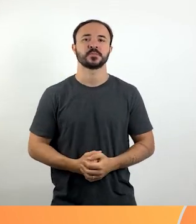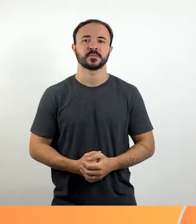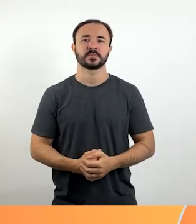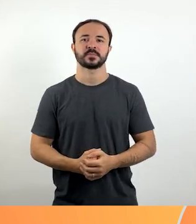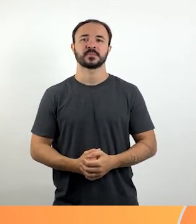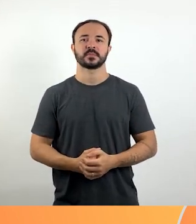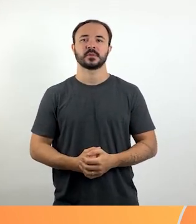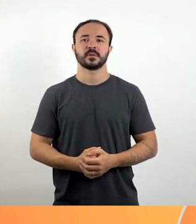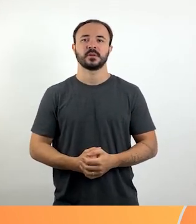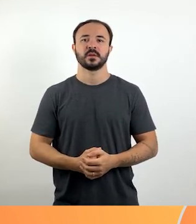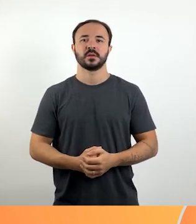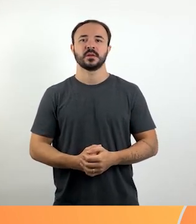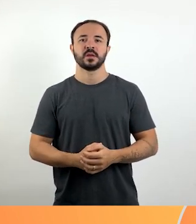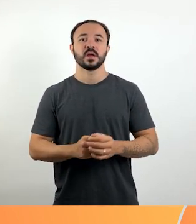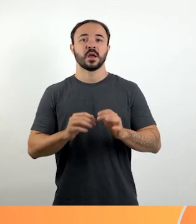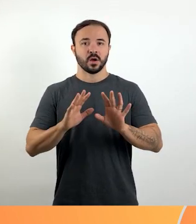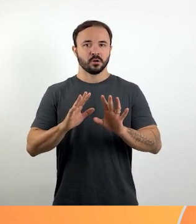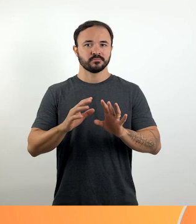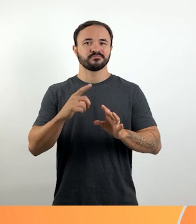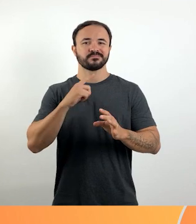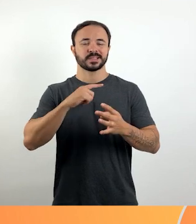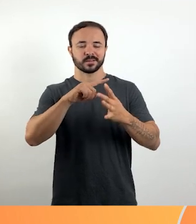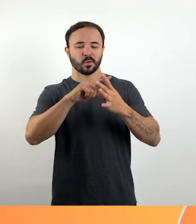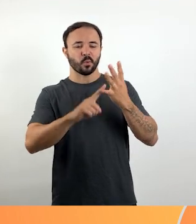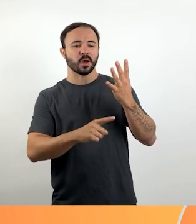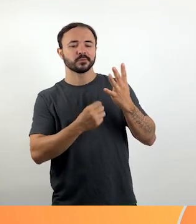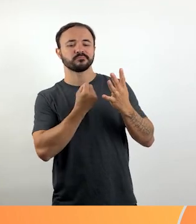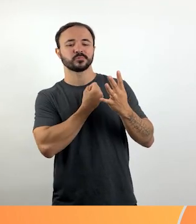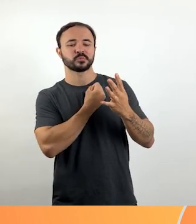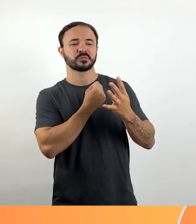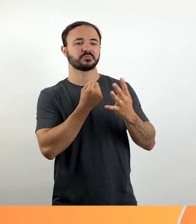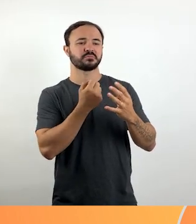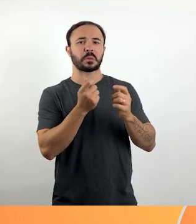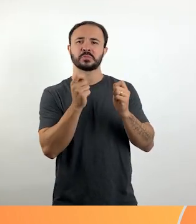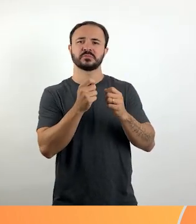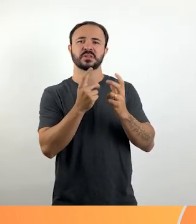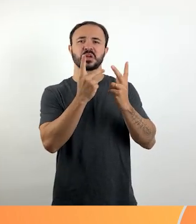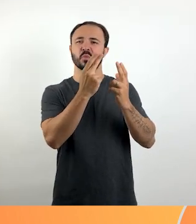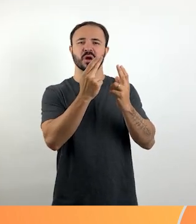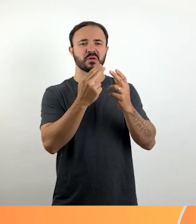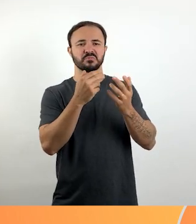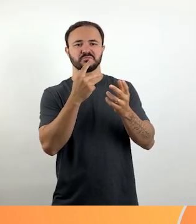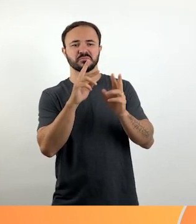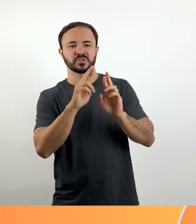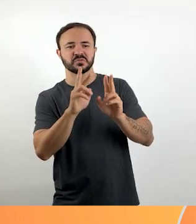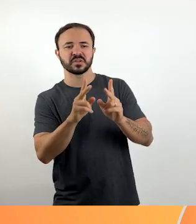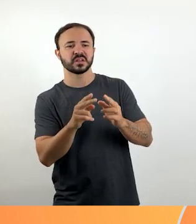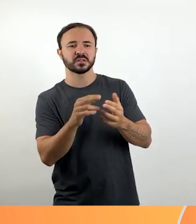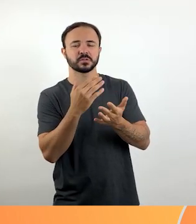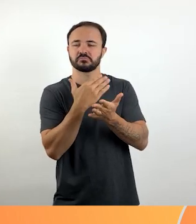Aqui a ideia é o quê? Existem 4 números, podem ser repetidos ou não, que eles estão se multiplicando. A multiplicação está